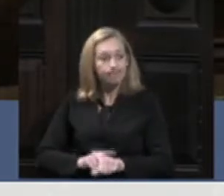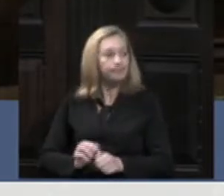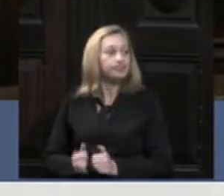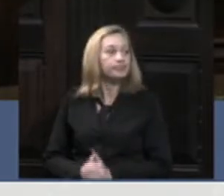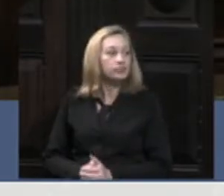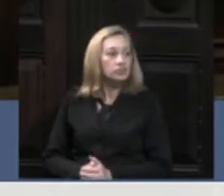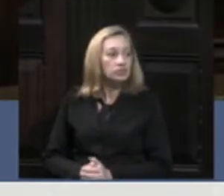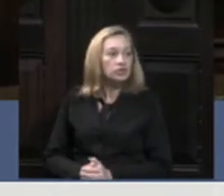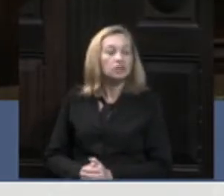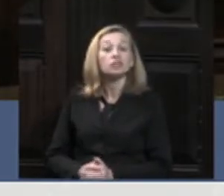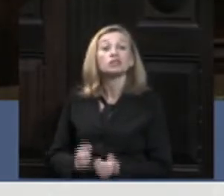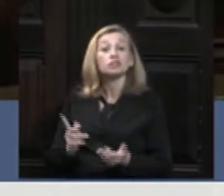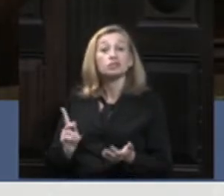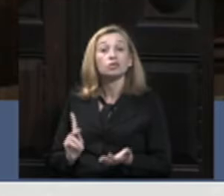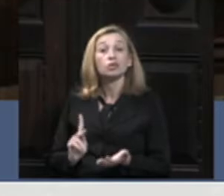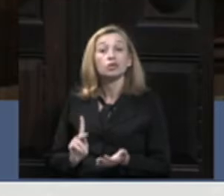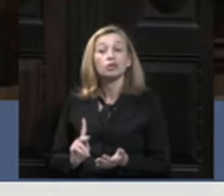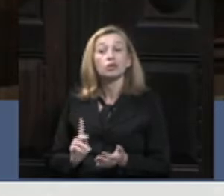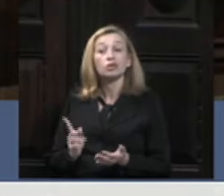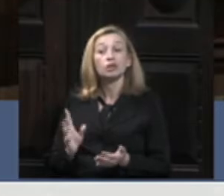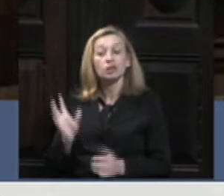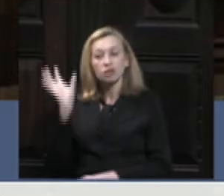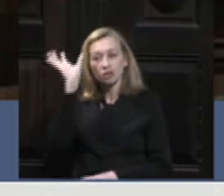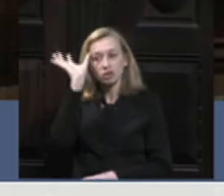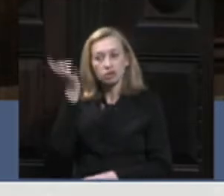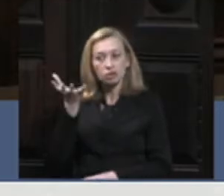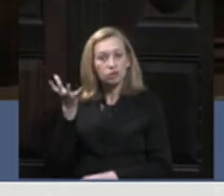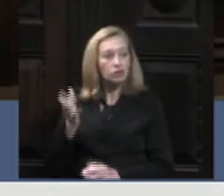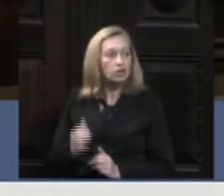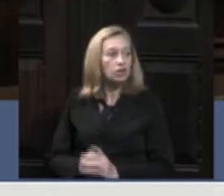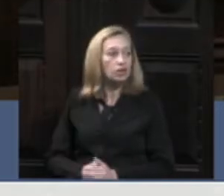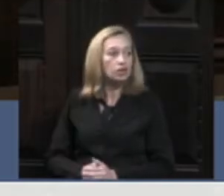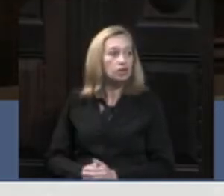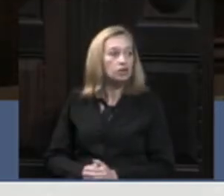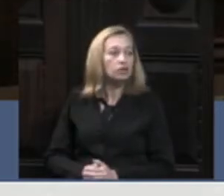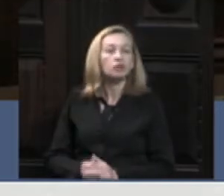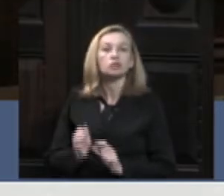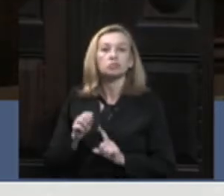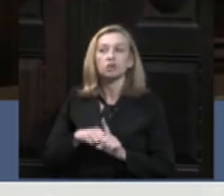que se resolverá no mês de outubro com as eleições nacionais.